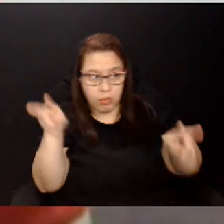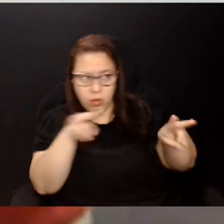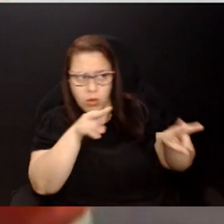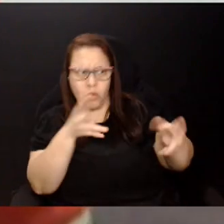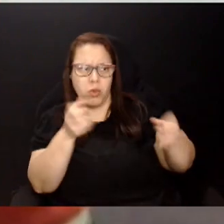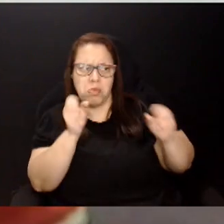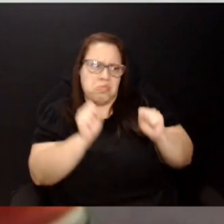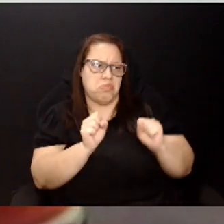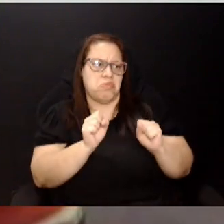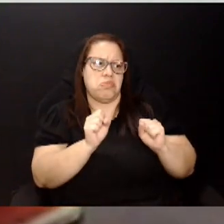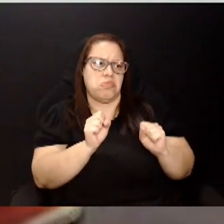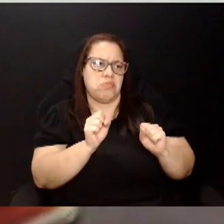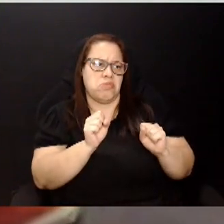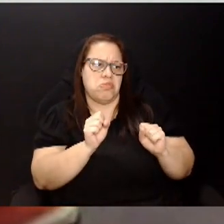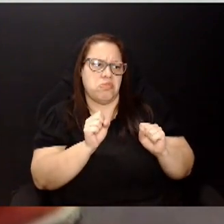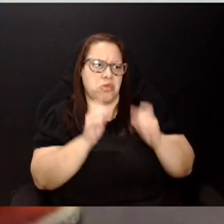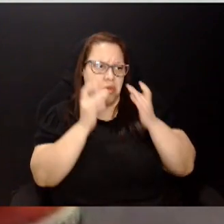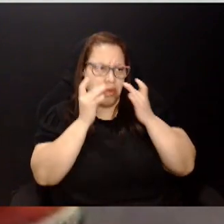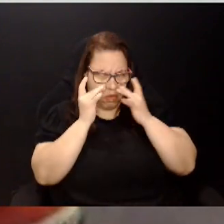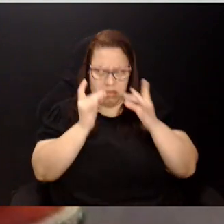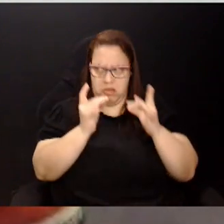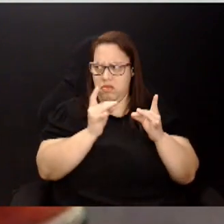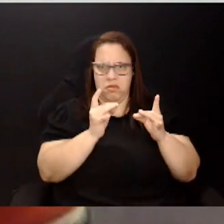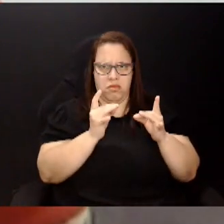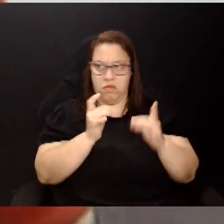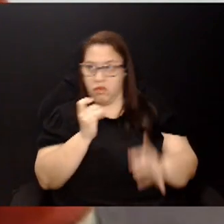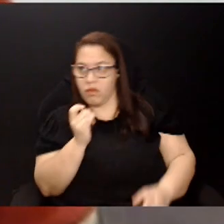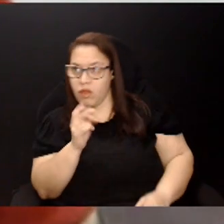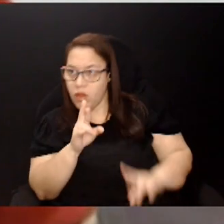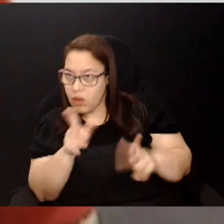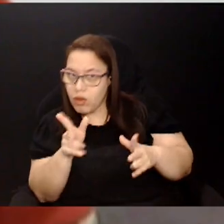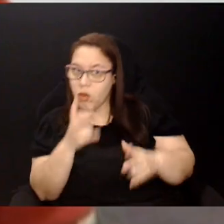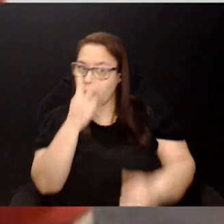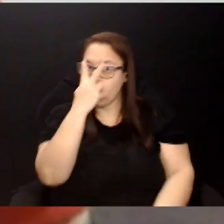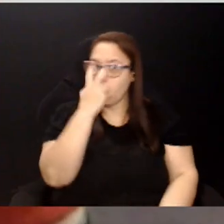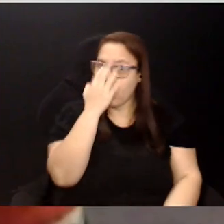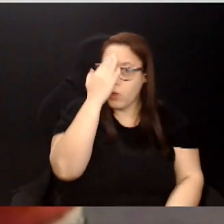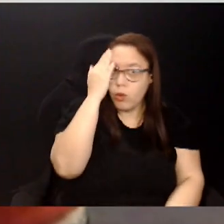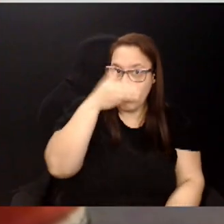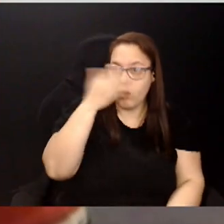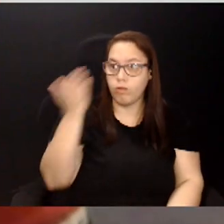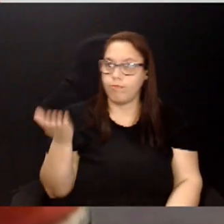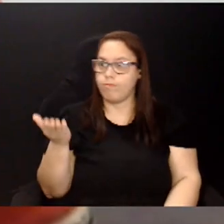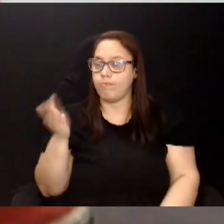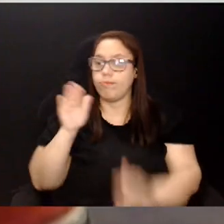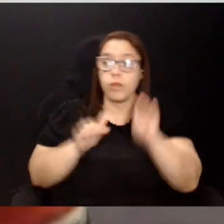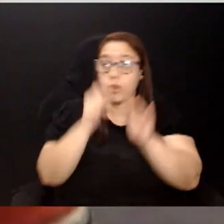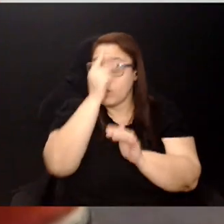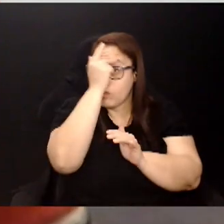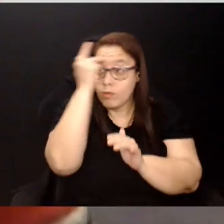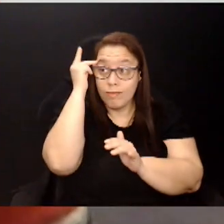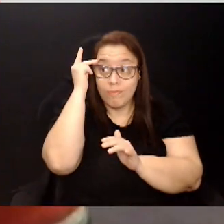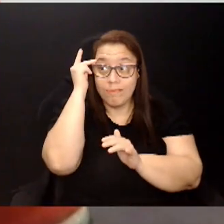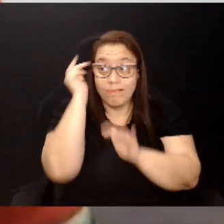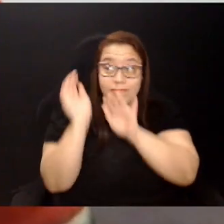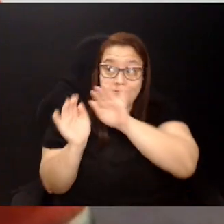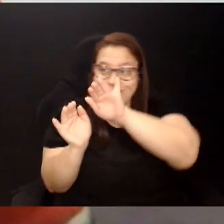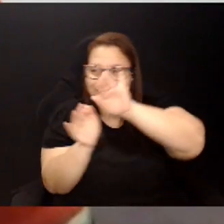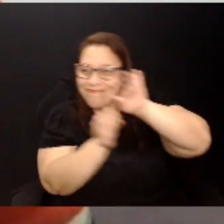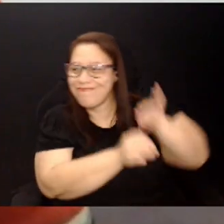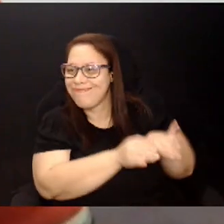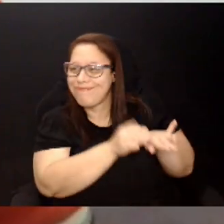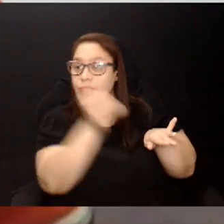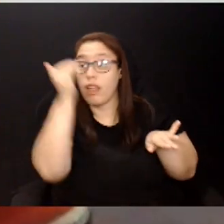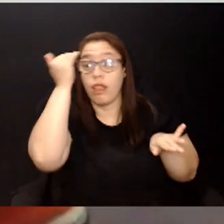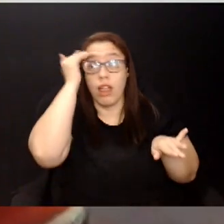que chama atenção e muito, é que eu sou uma pessoa cega, e aí muitas vezes essa pessoa deixa de entender que